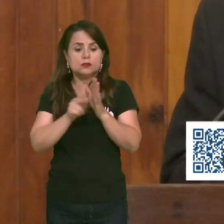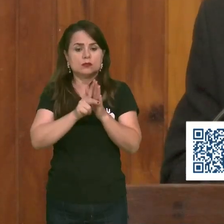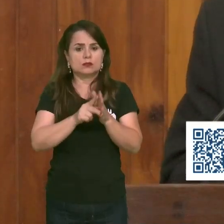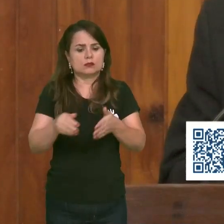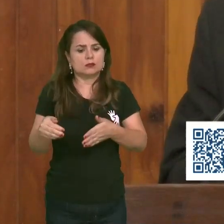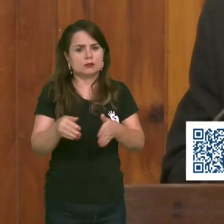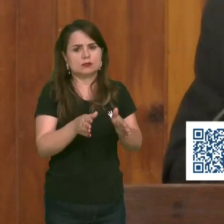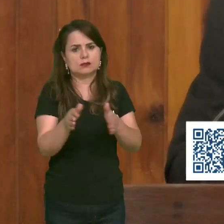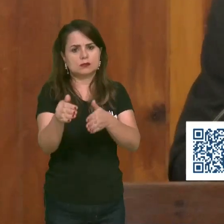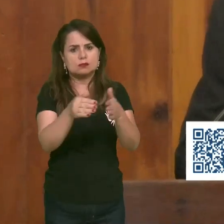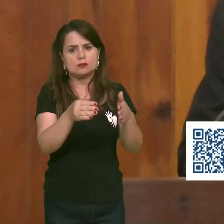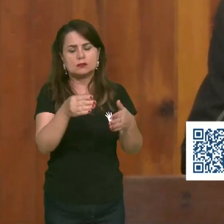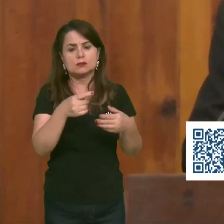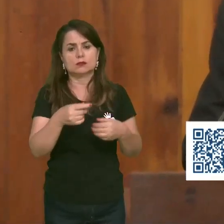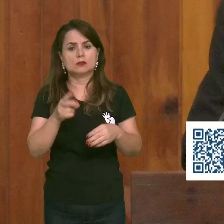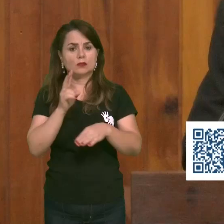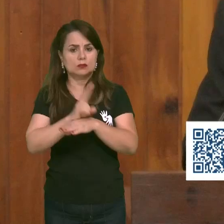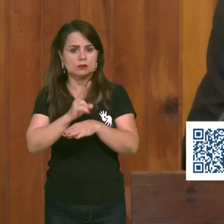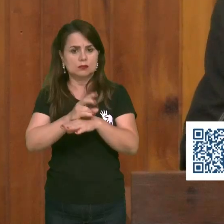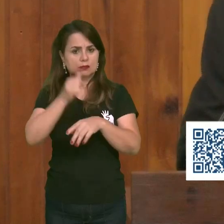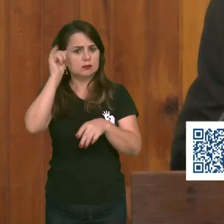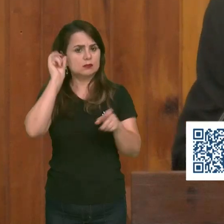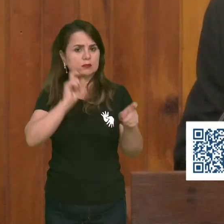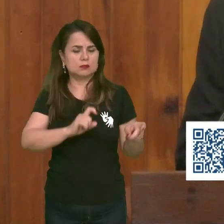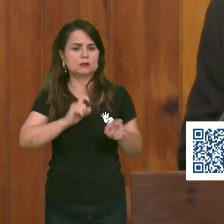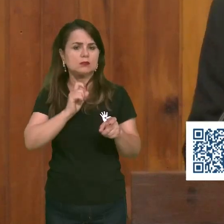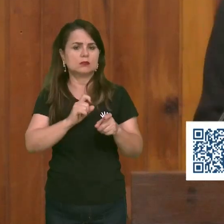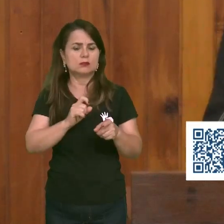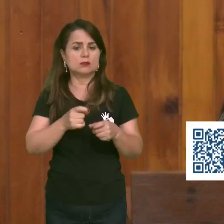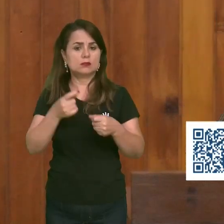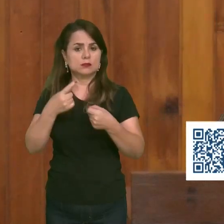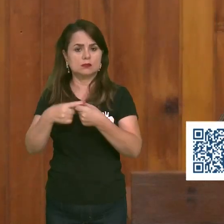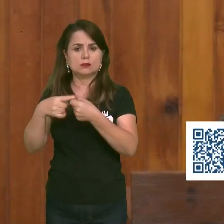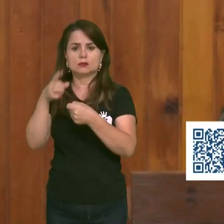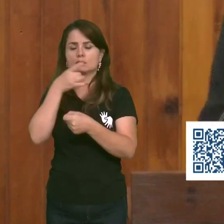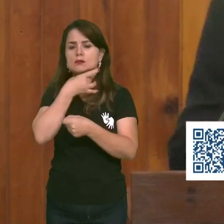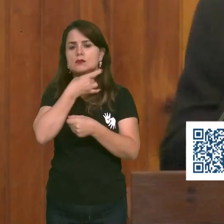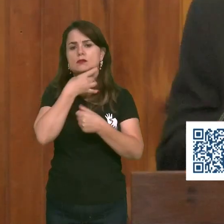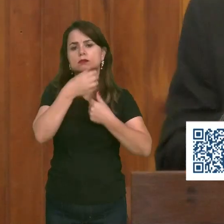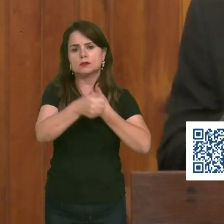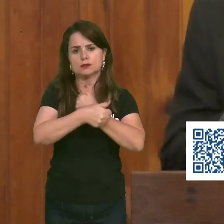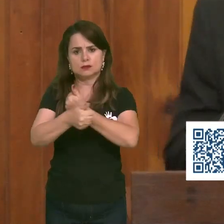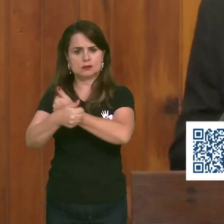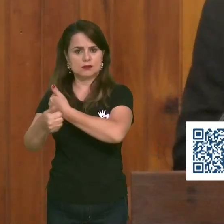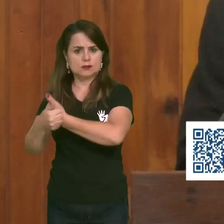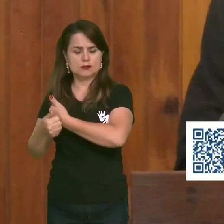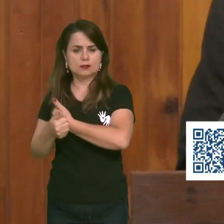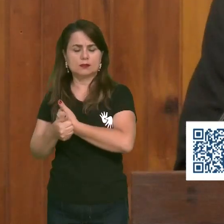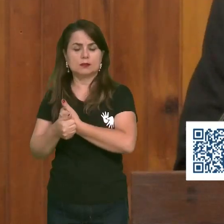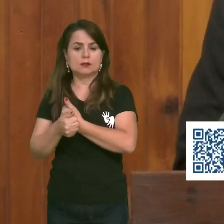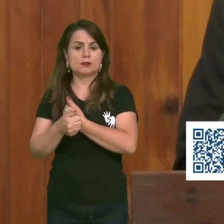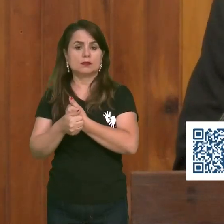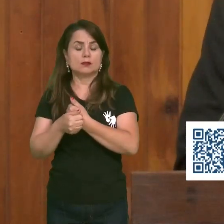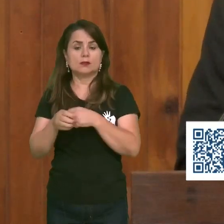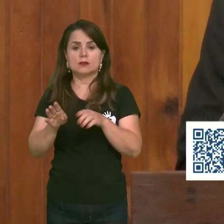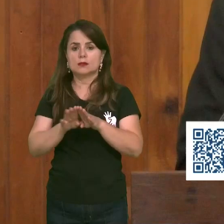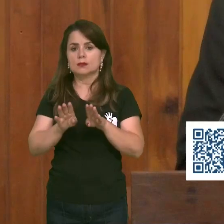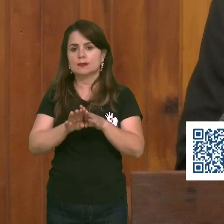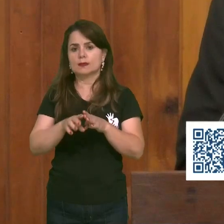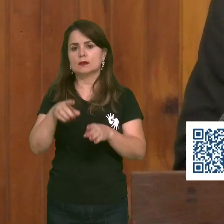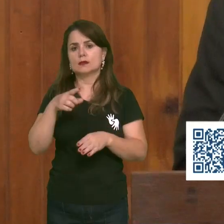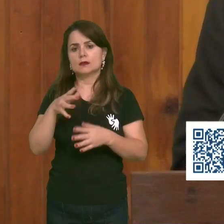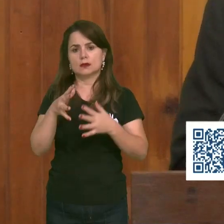rurais também juntamente aí nas áreas municipais de Marília nas áreas urbanas haja Vista esses